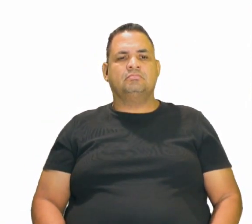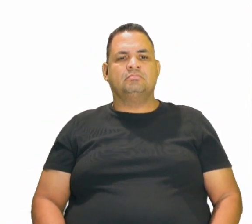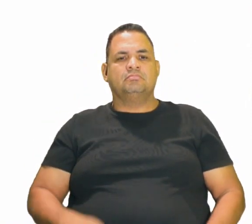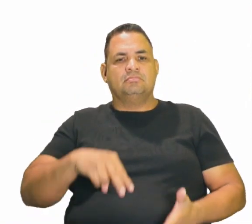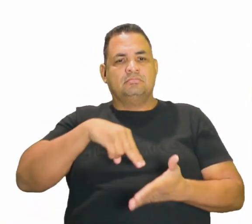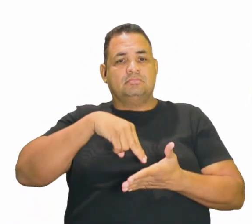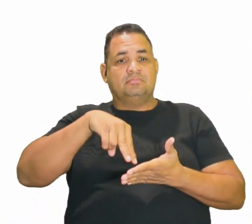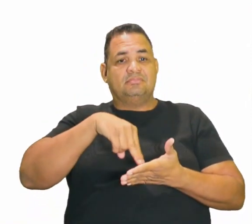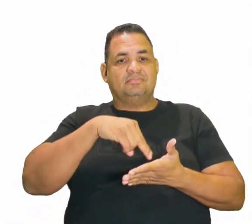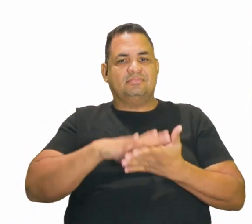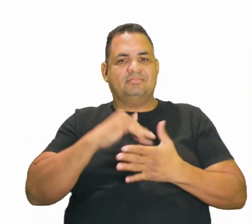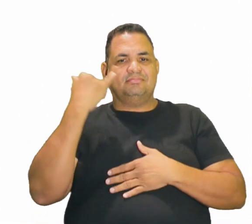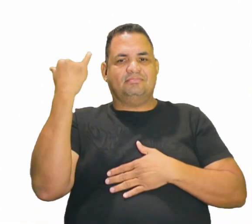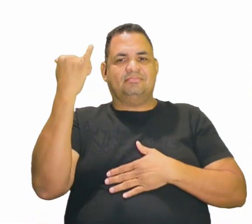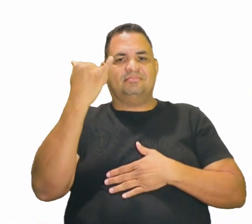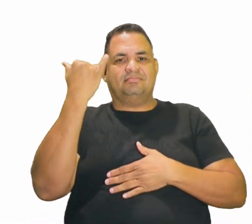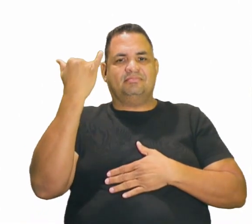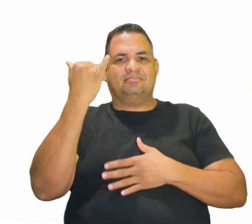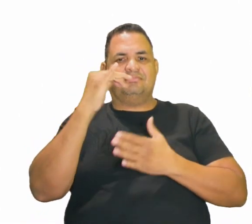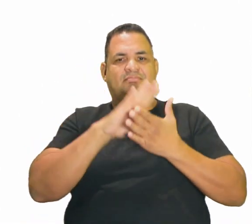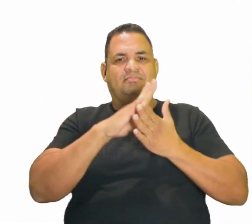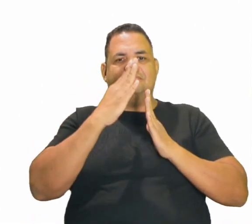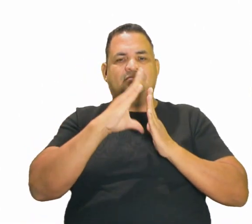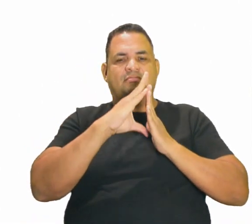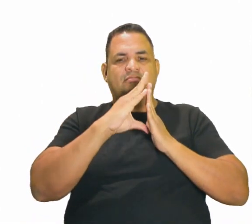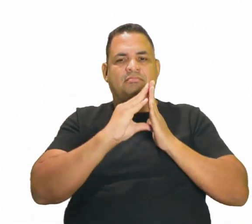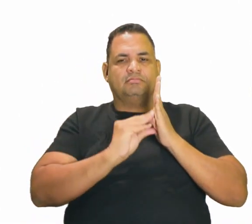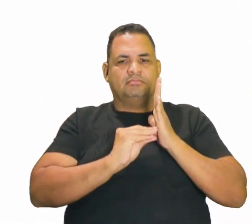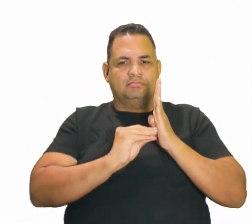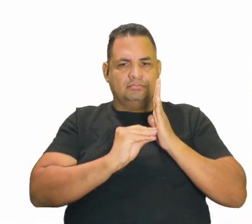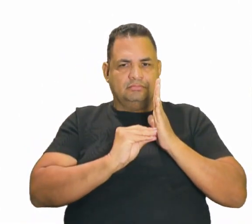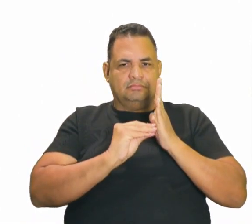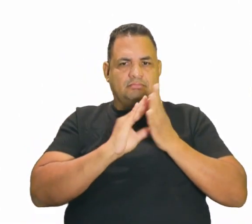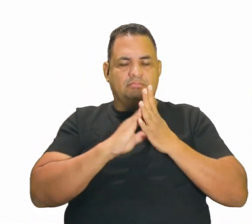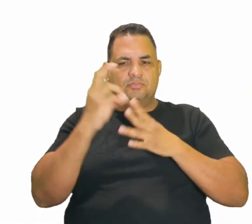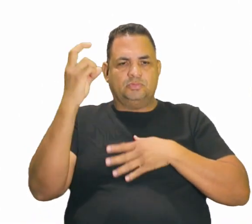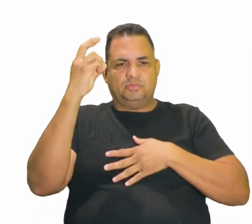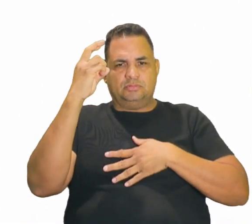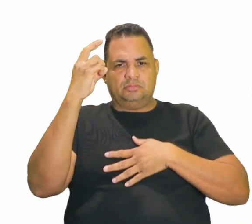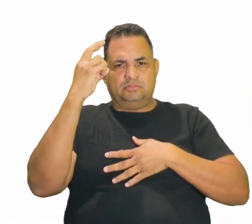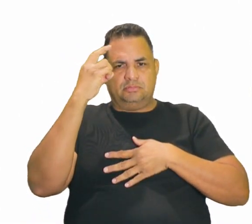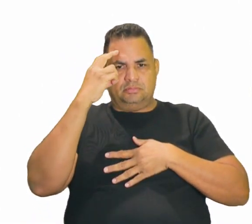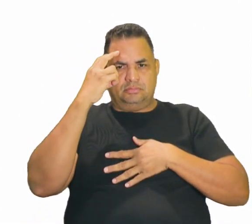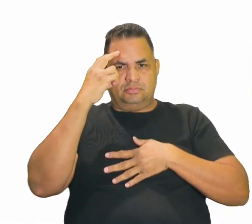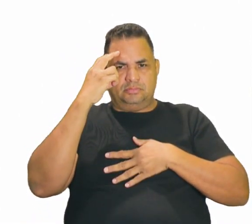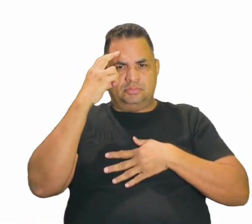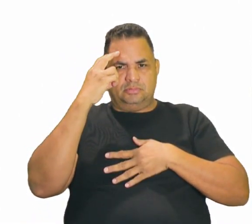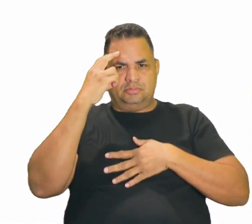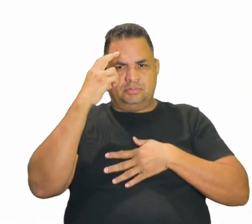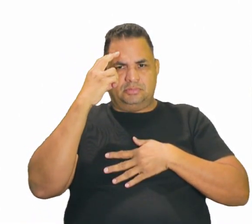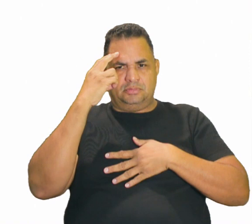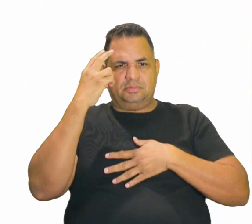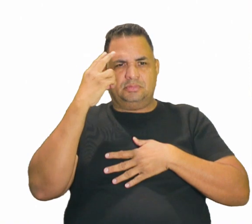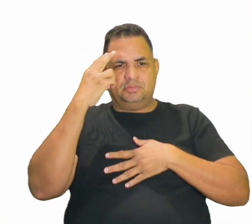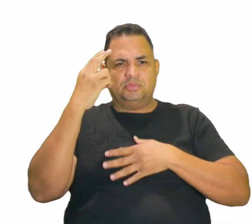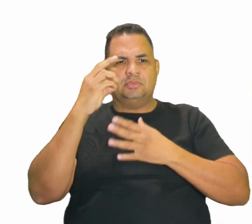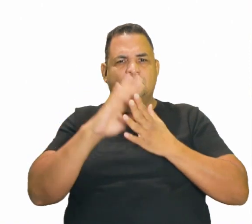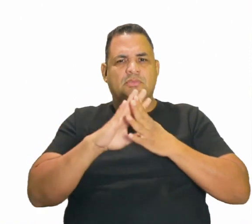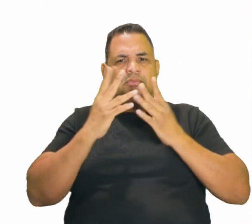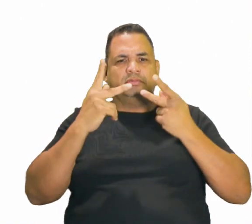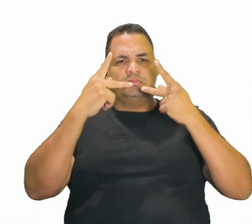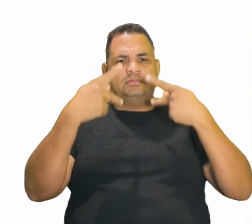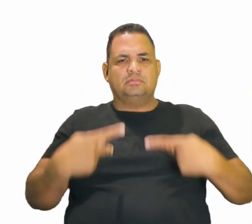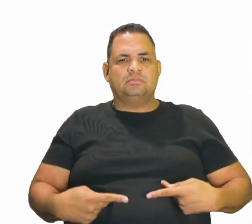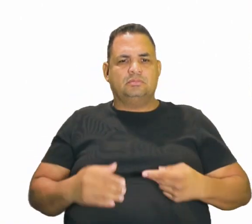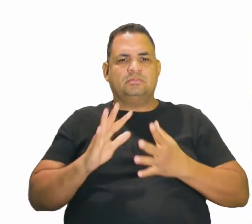a dança é um importante componente cultural da humanidade o folclore brasileiro é rico